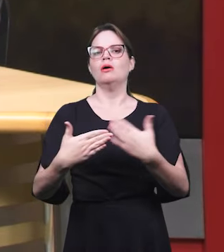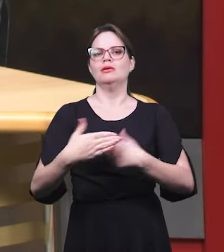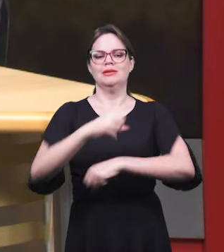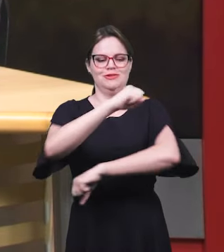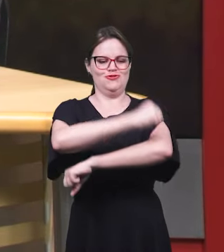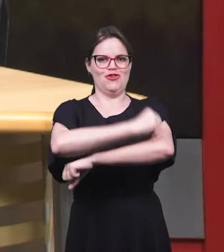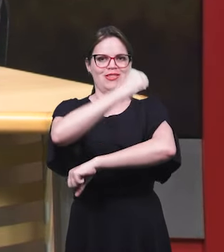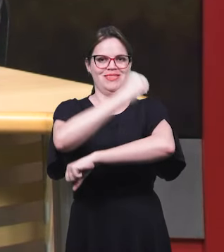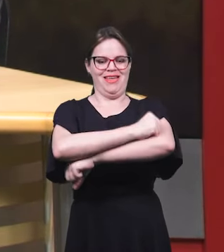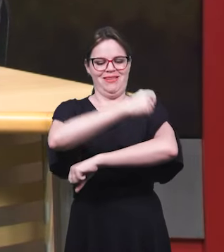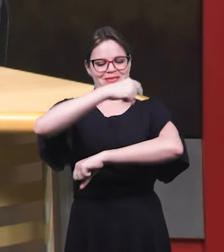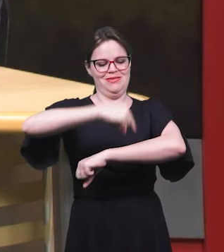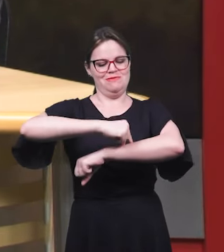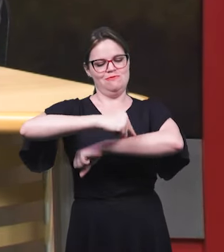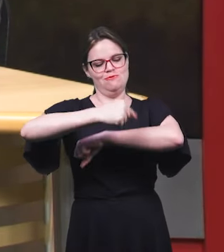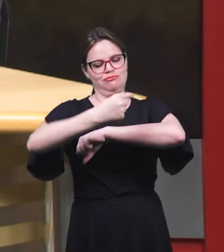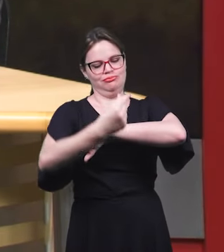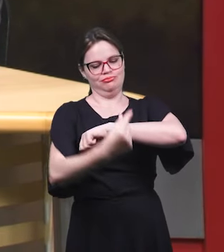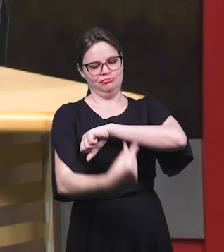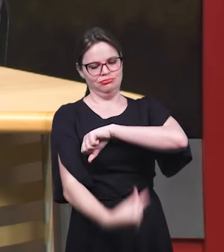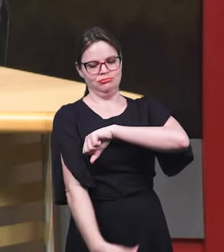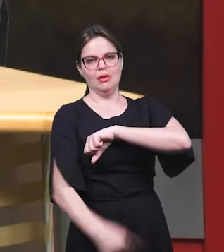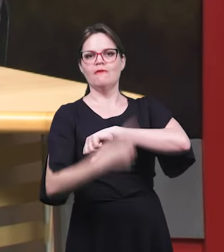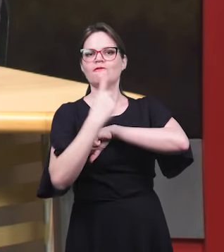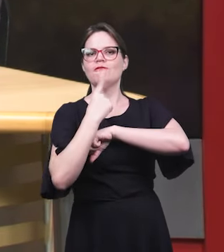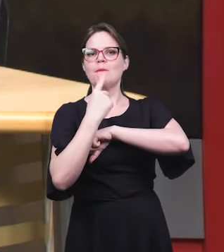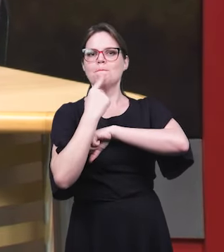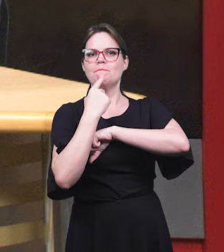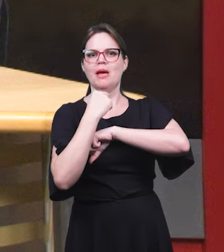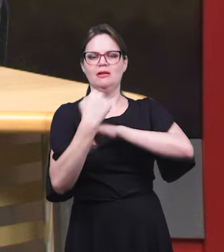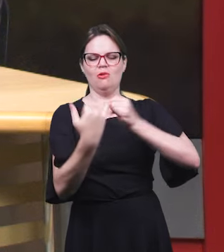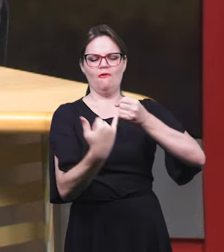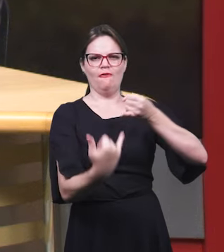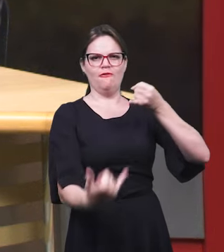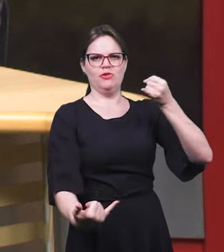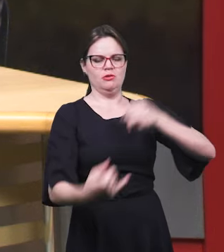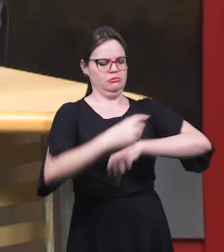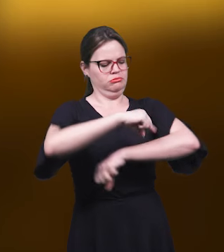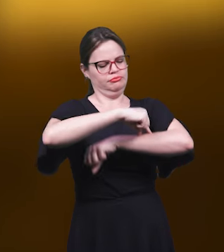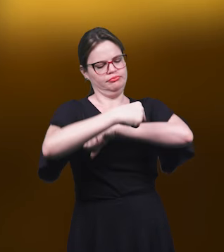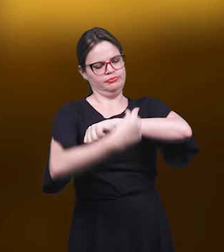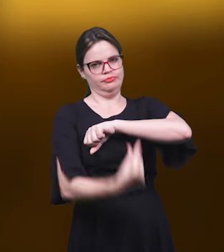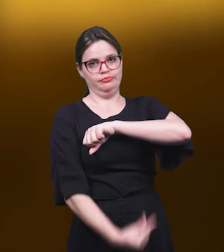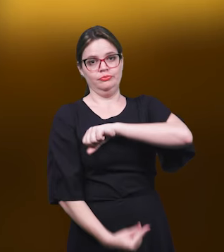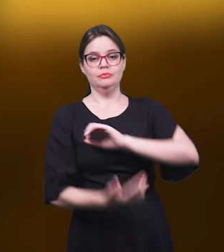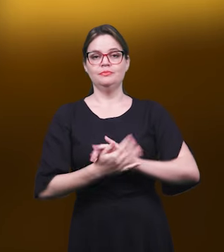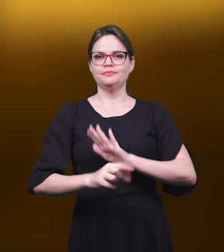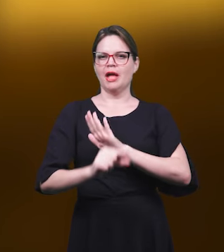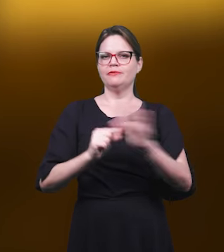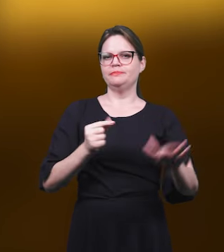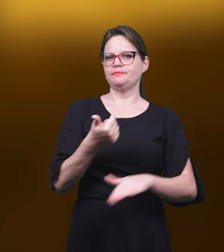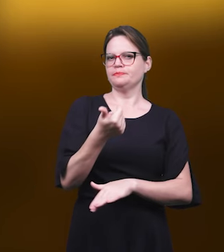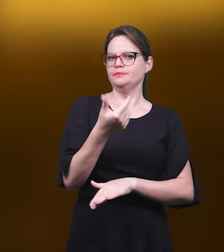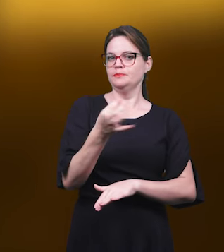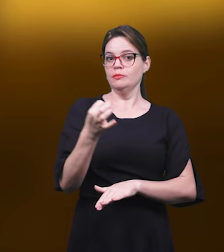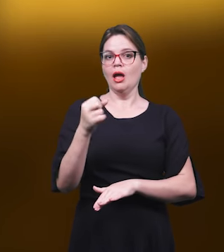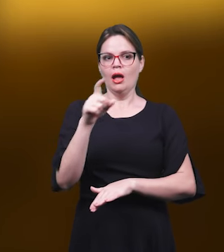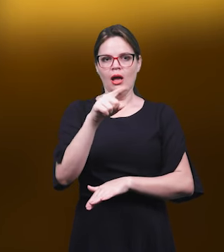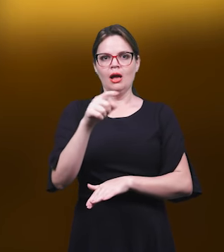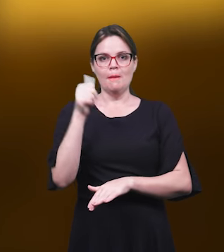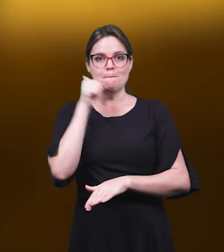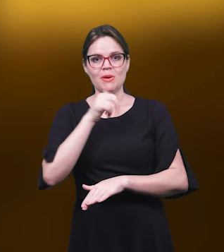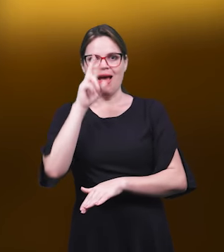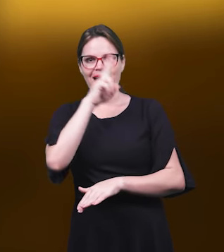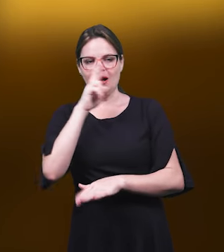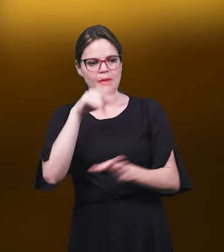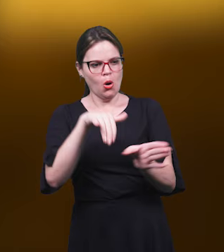na janela. É por isso que ela fala assim, ó, e quando ela, no verso 16, diz assim, ide-vos ao monte, quando eles descem,